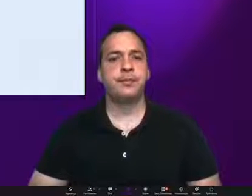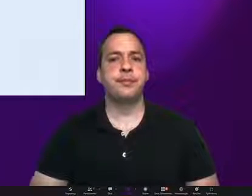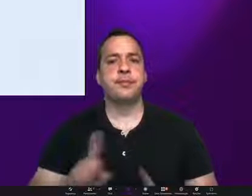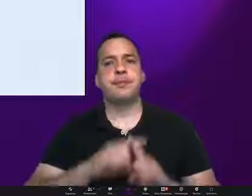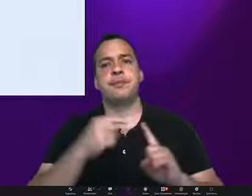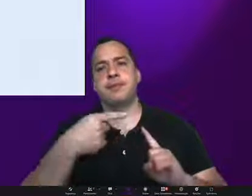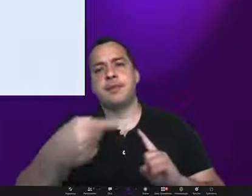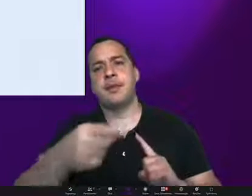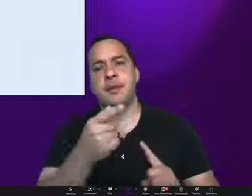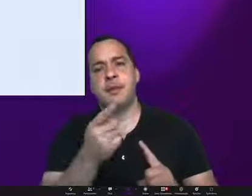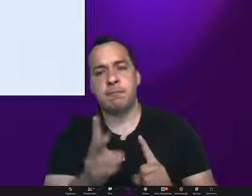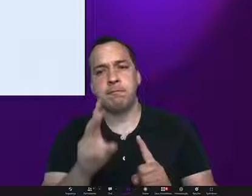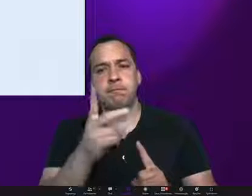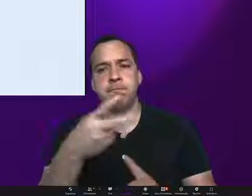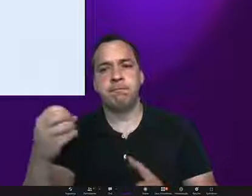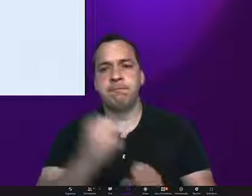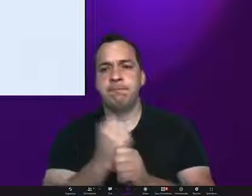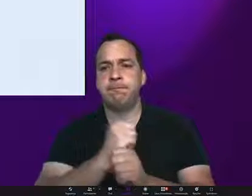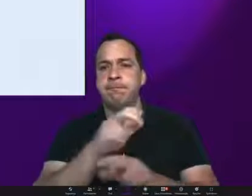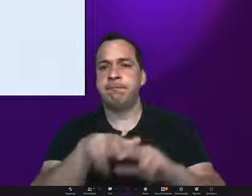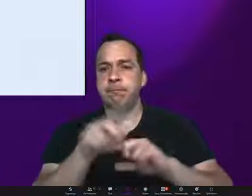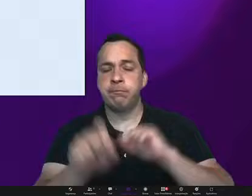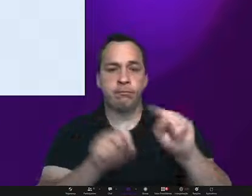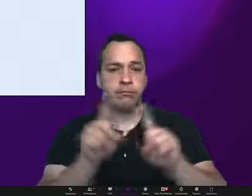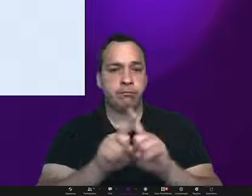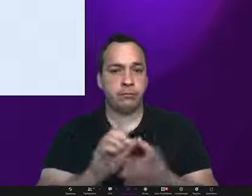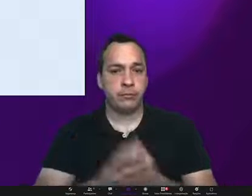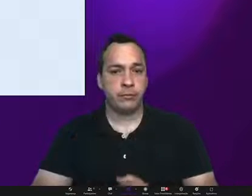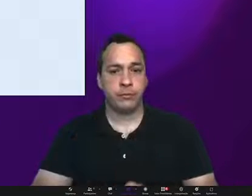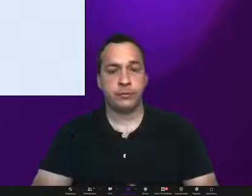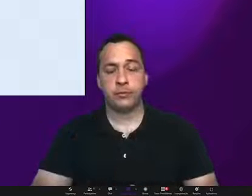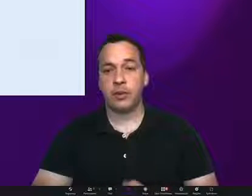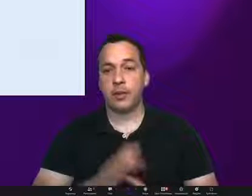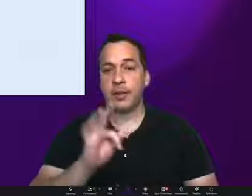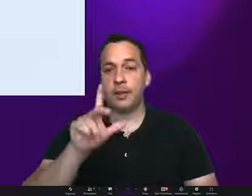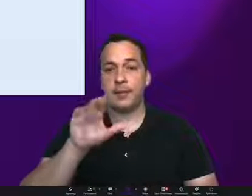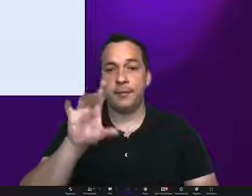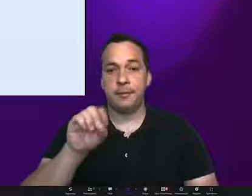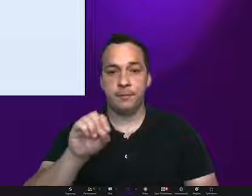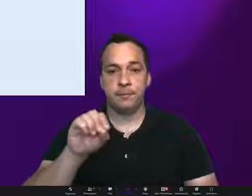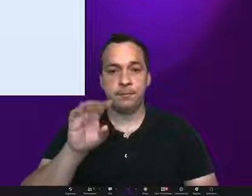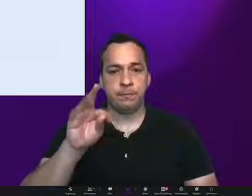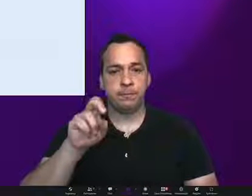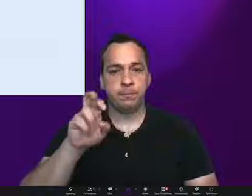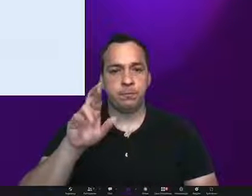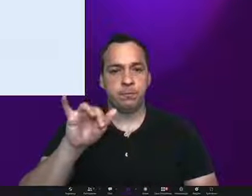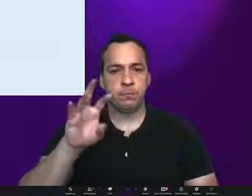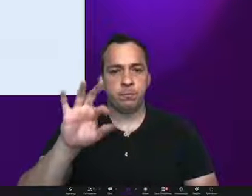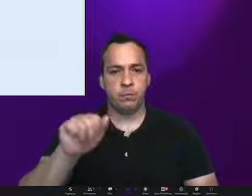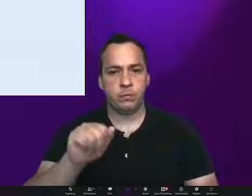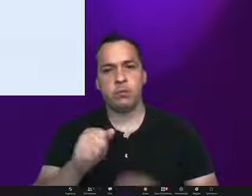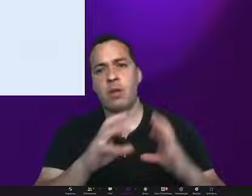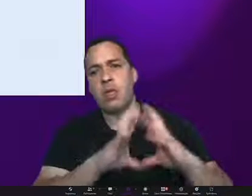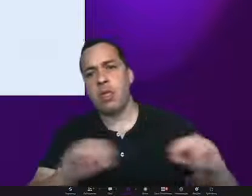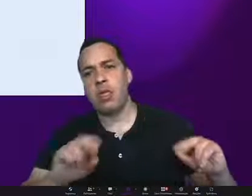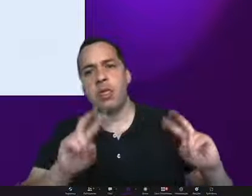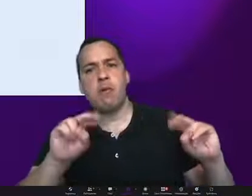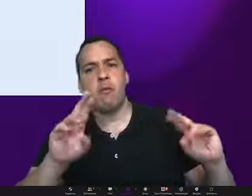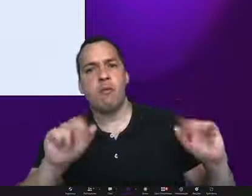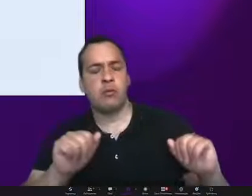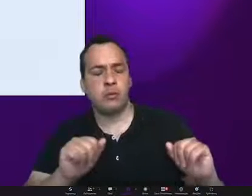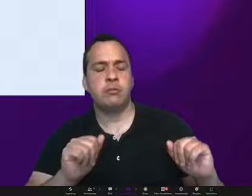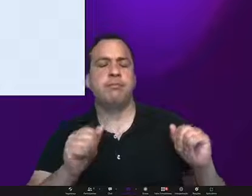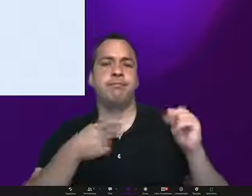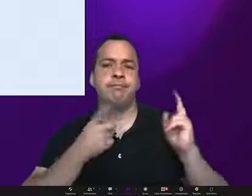porque a fluidoterapia ela não vai se esgotar jamais